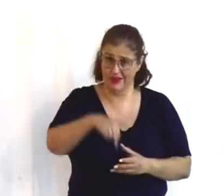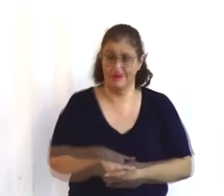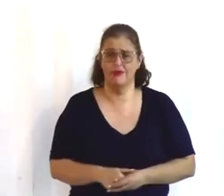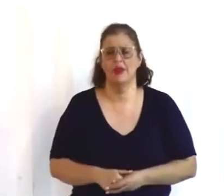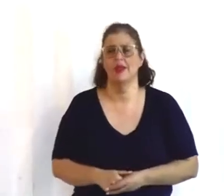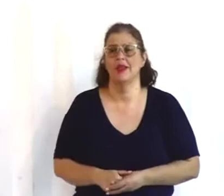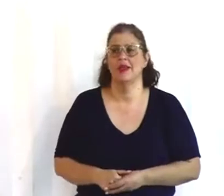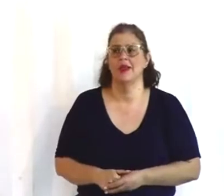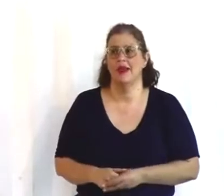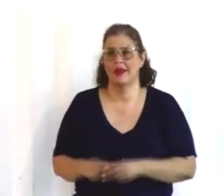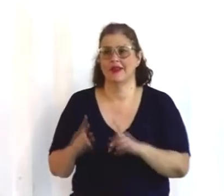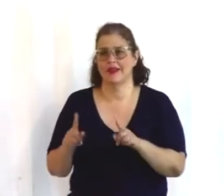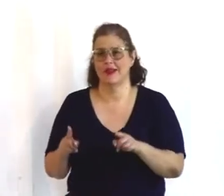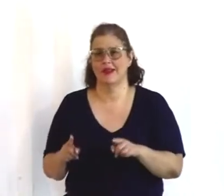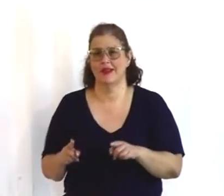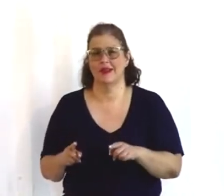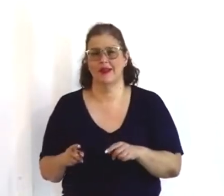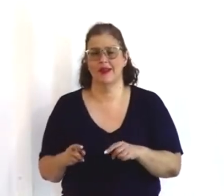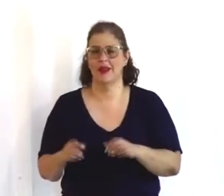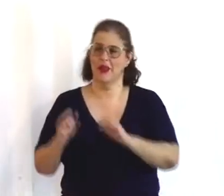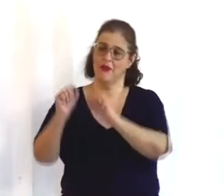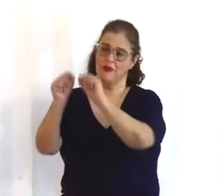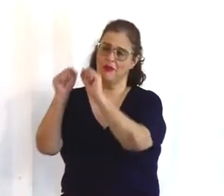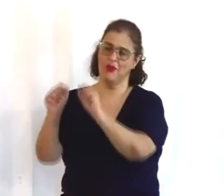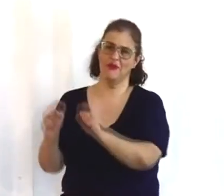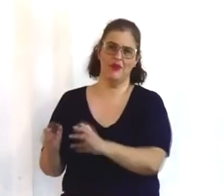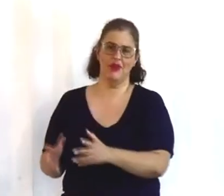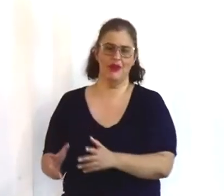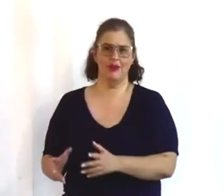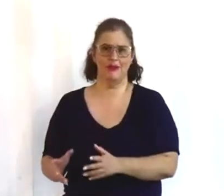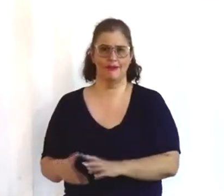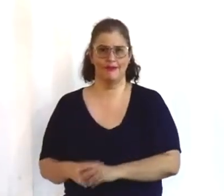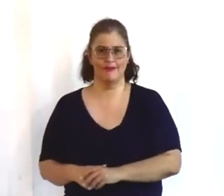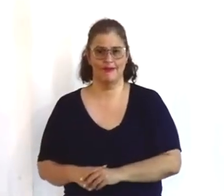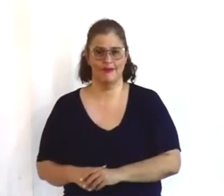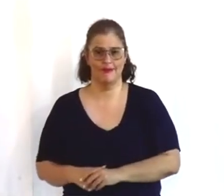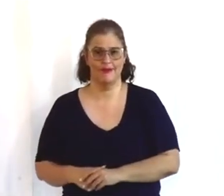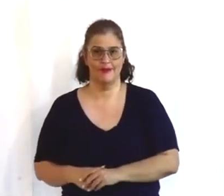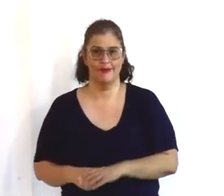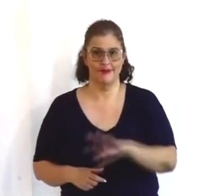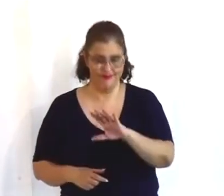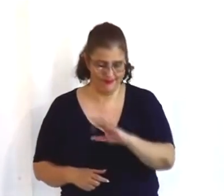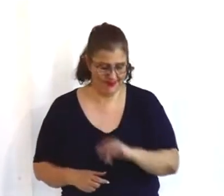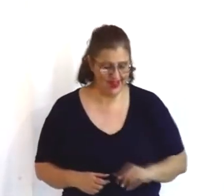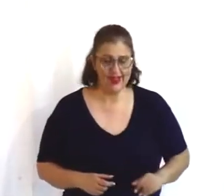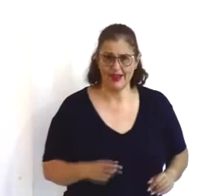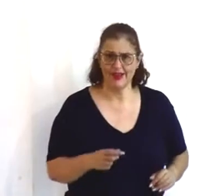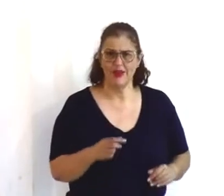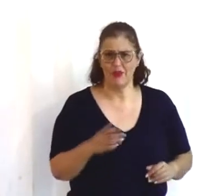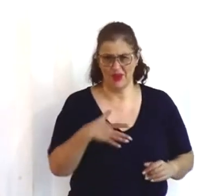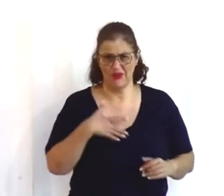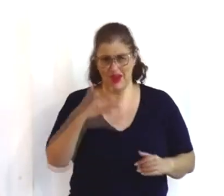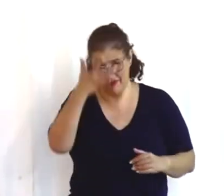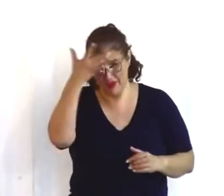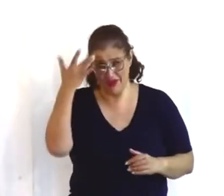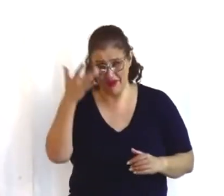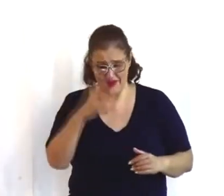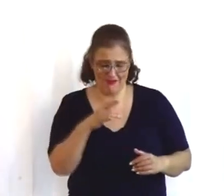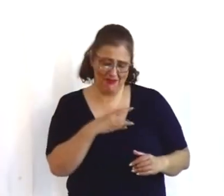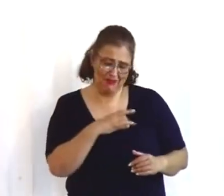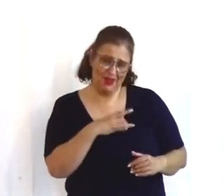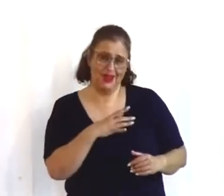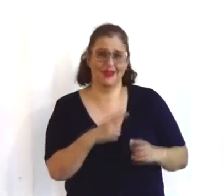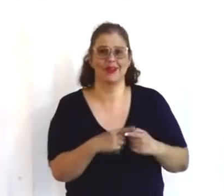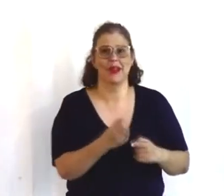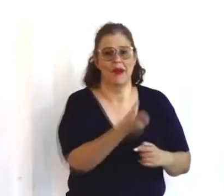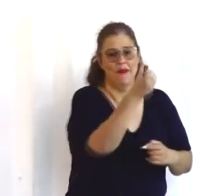têm medo do 666. Sabe o que é o 666? É um número incompleto. Sabe aquela conta que você faz na